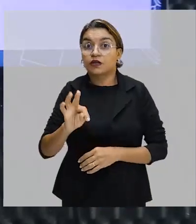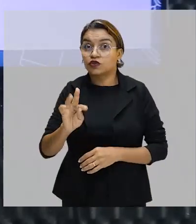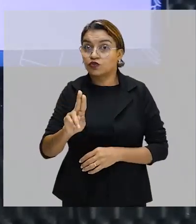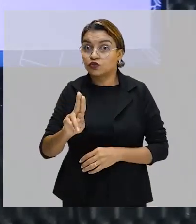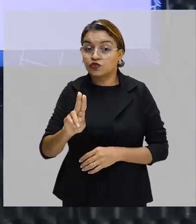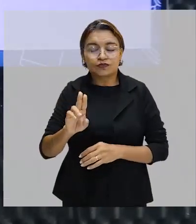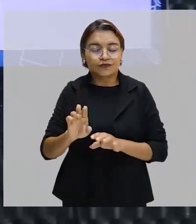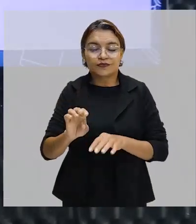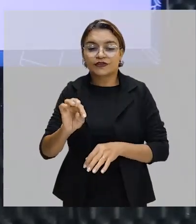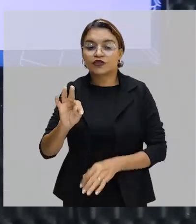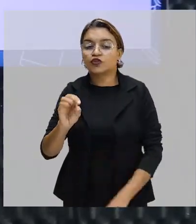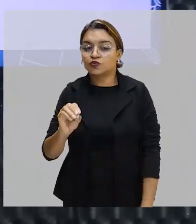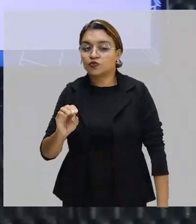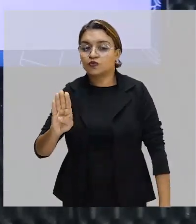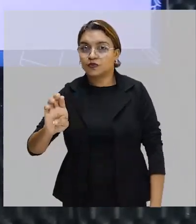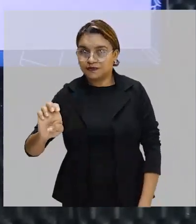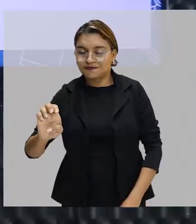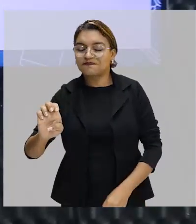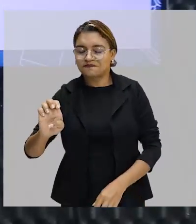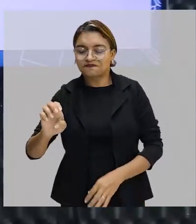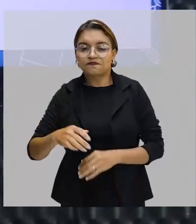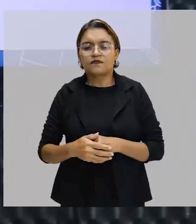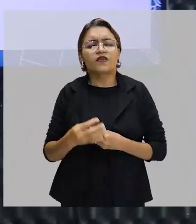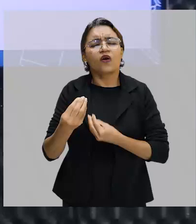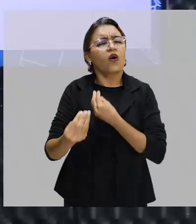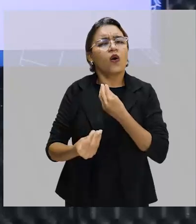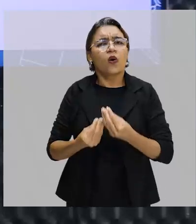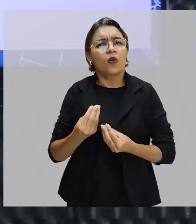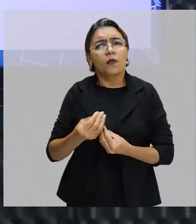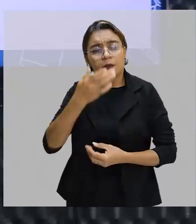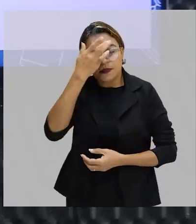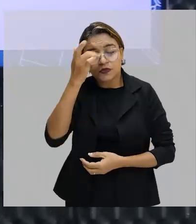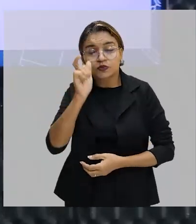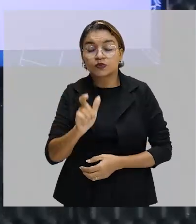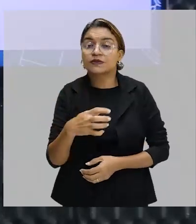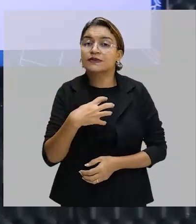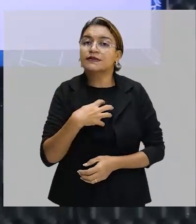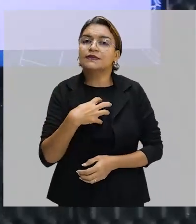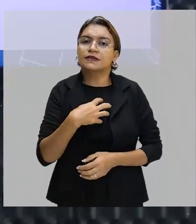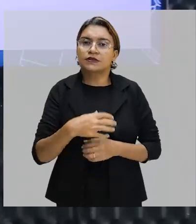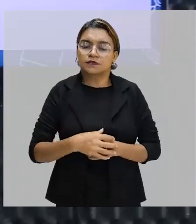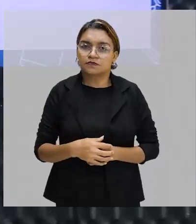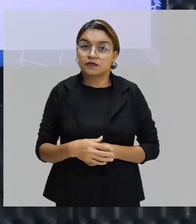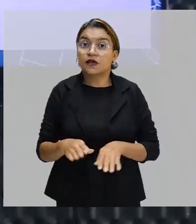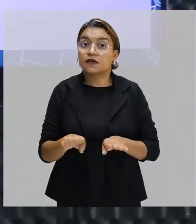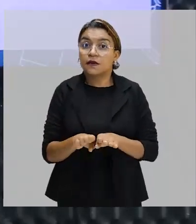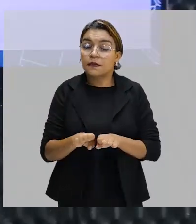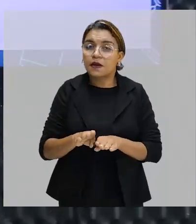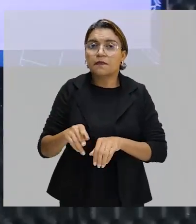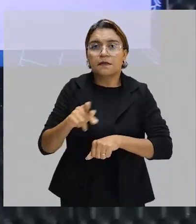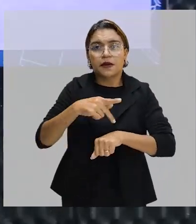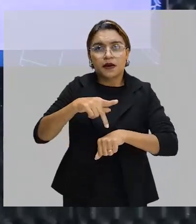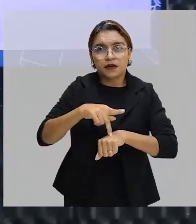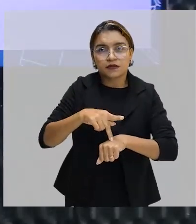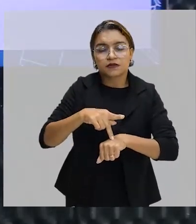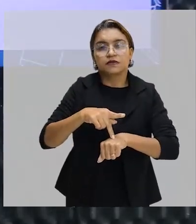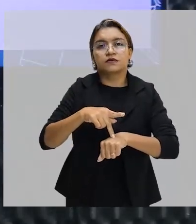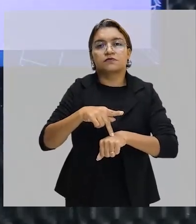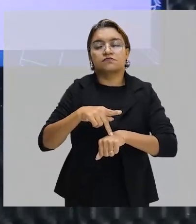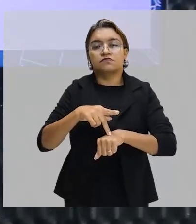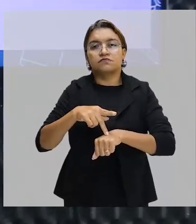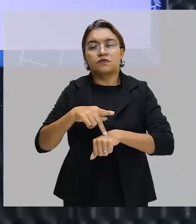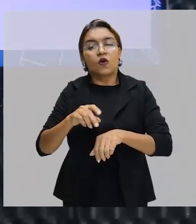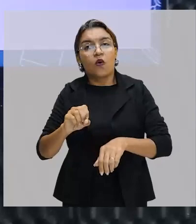então, como você está se sentindo, como que o sujeito se sente naquele momento. Nacionalidades ou profissões, então, falando